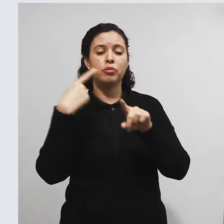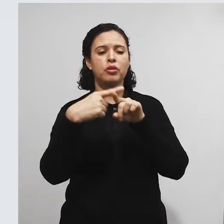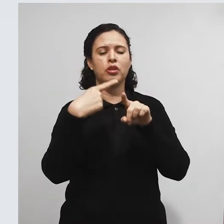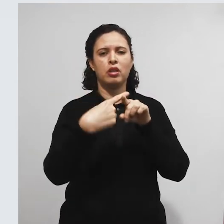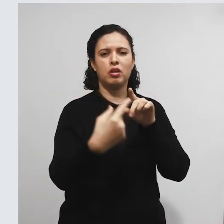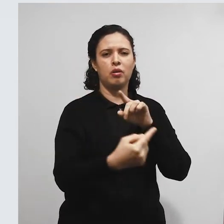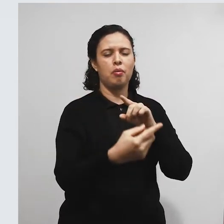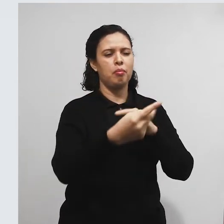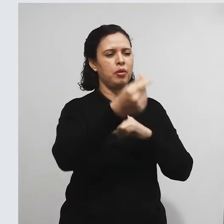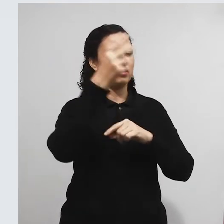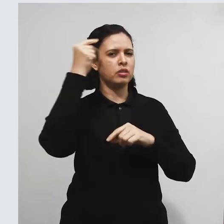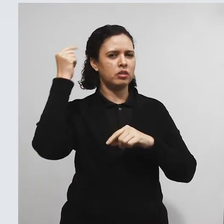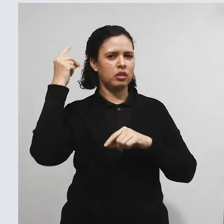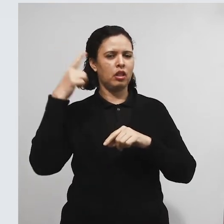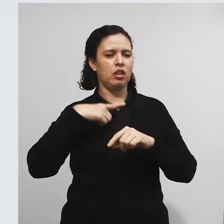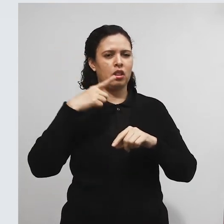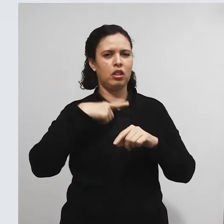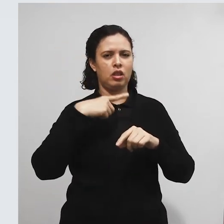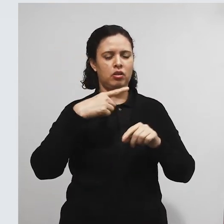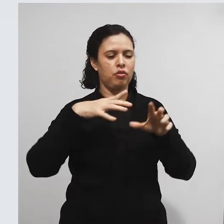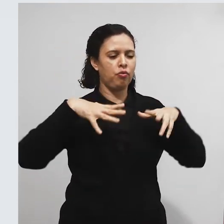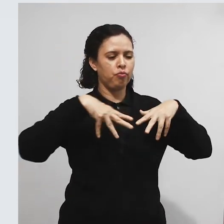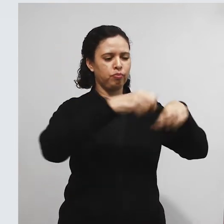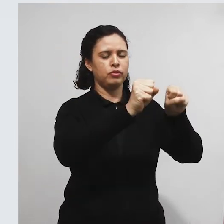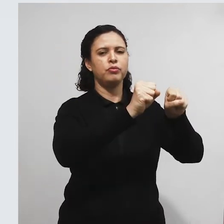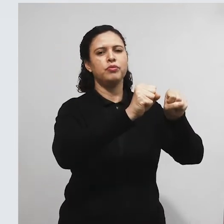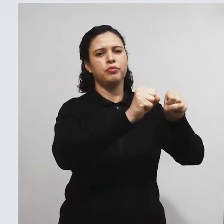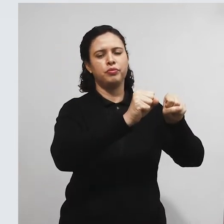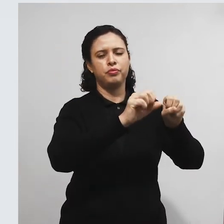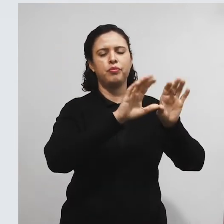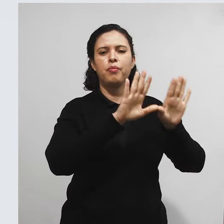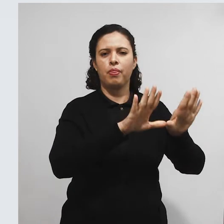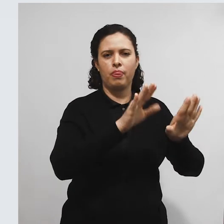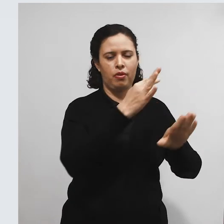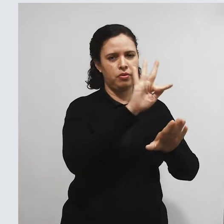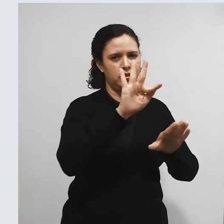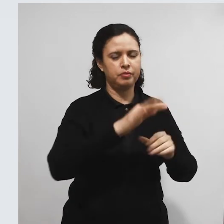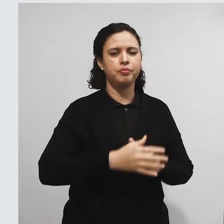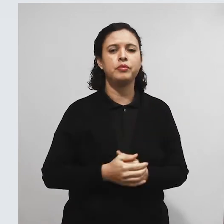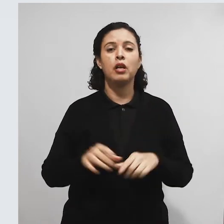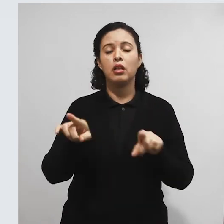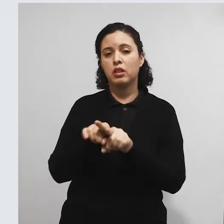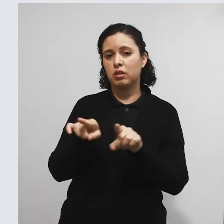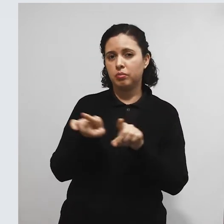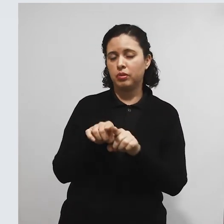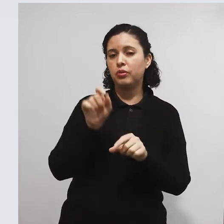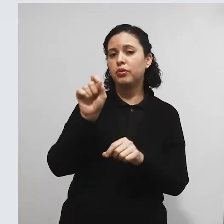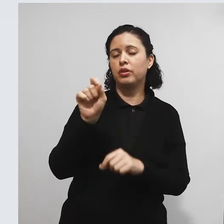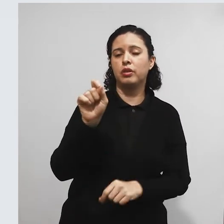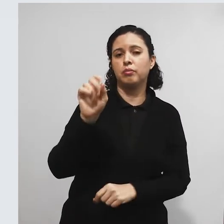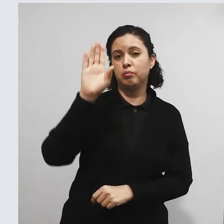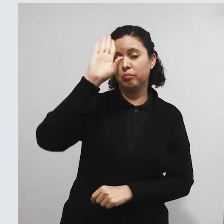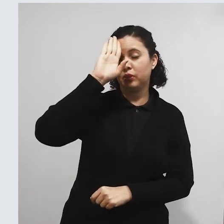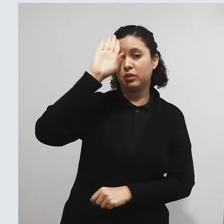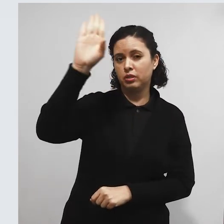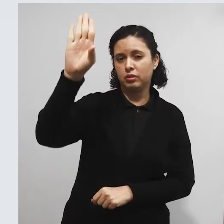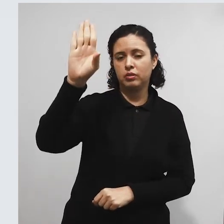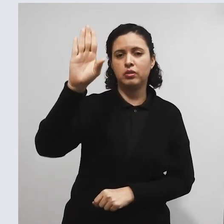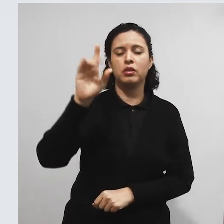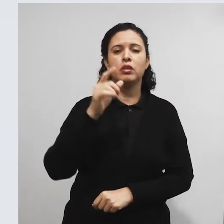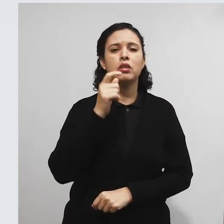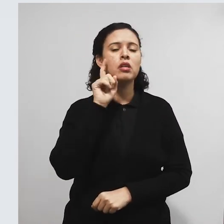francesa. E se você fizer a mesma busca, onde é que o idioma inglês está presente no planeta? Principalmente nessa região